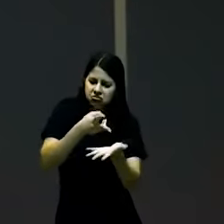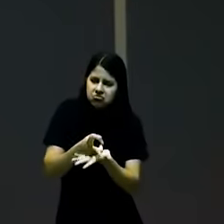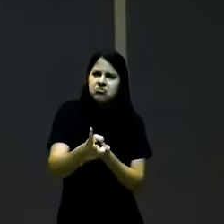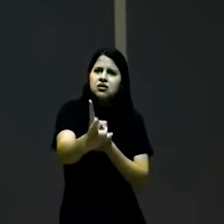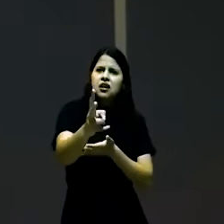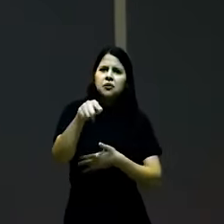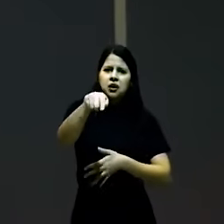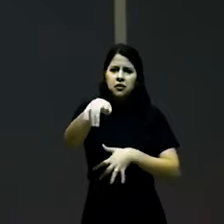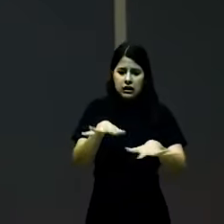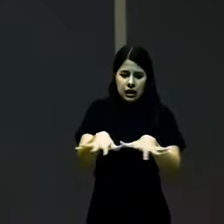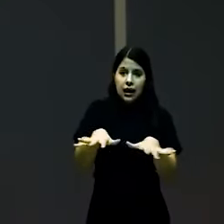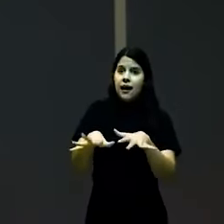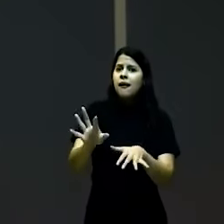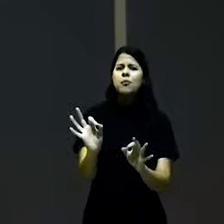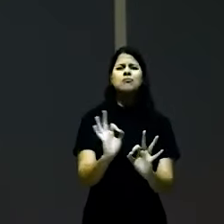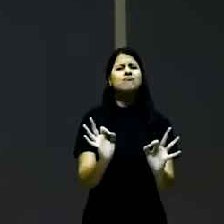Nada vai te abalar, meu irmão.